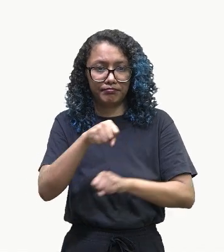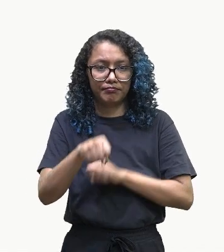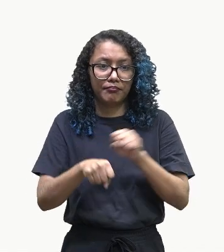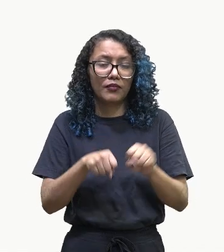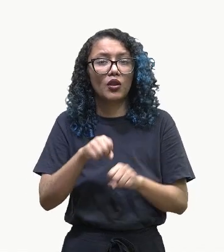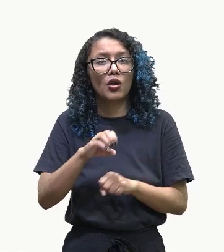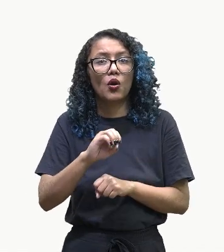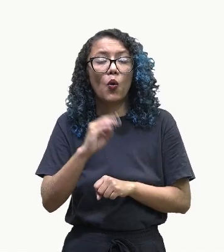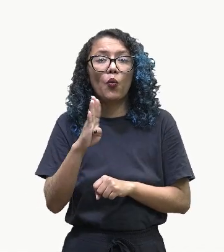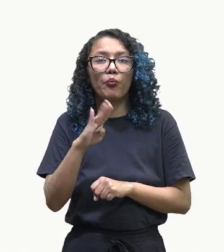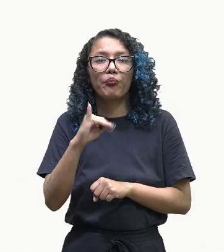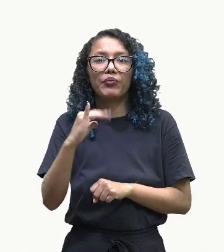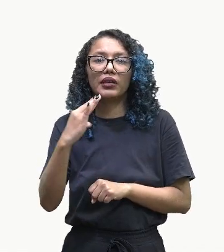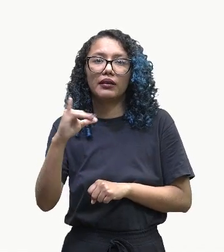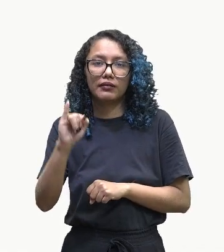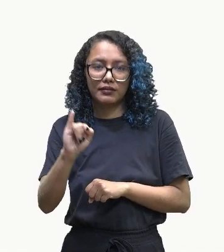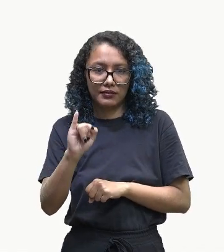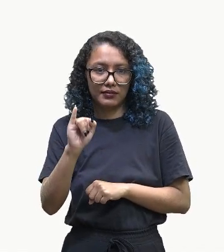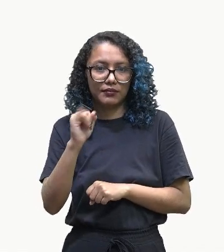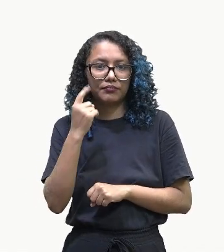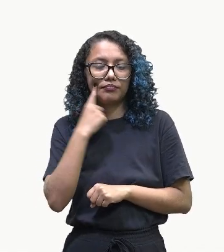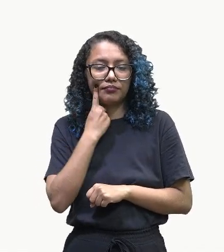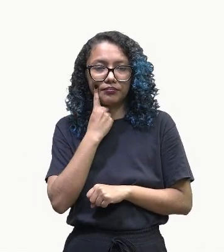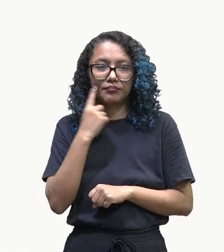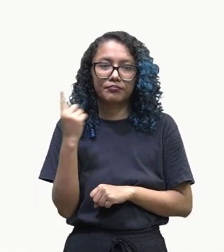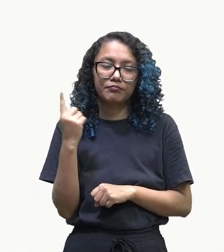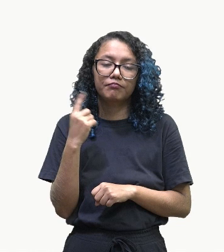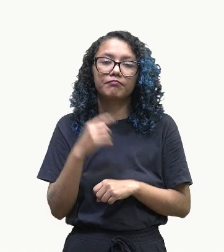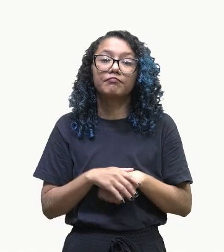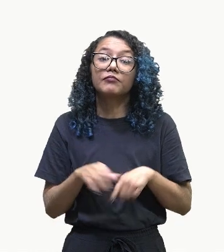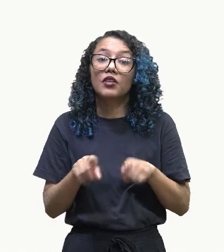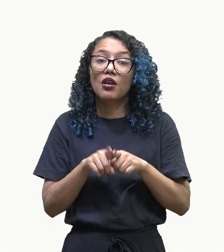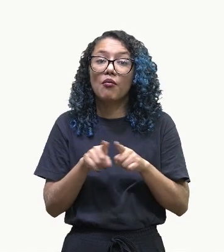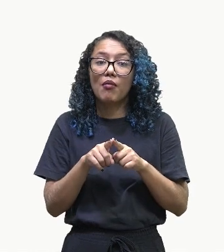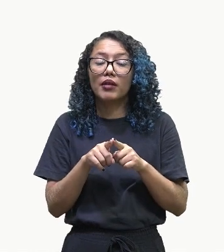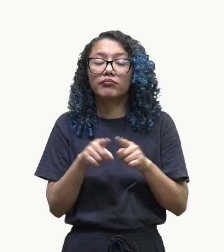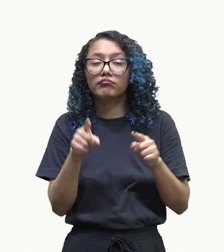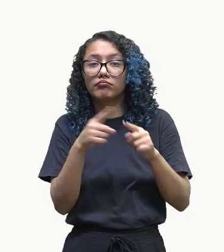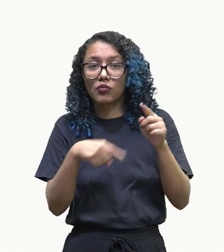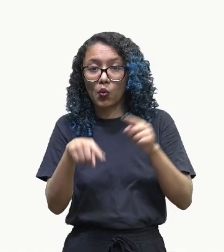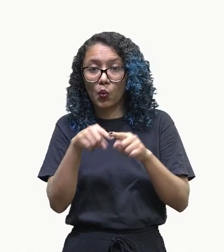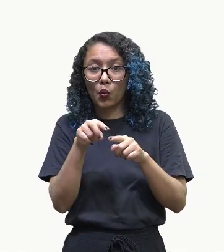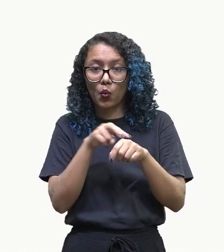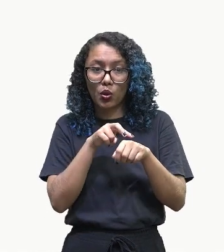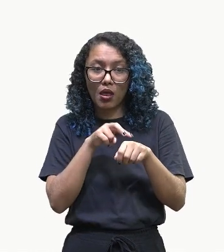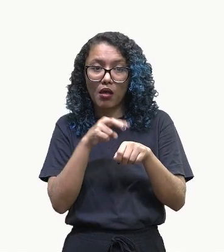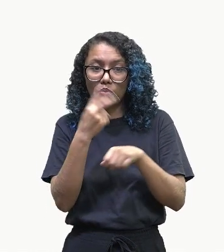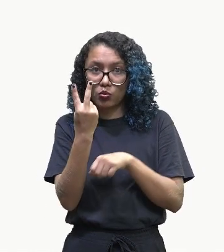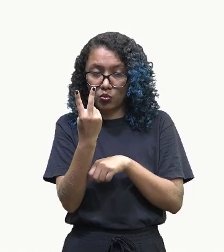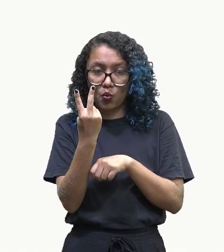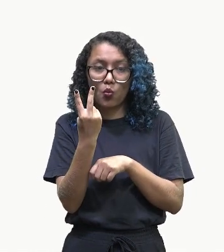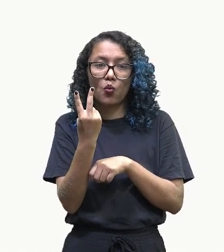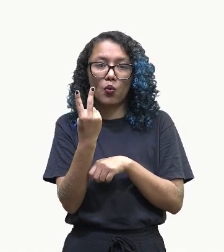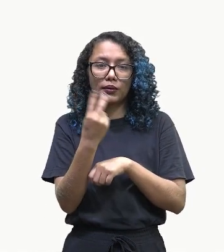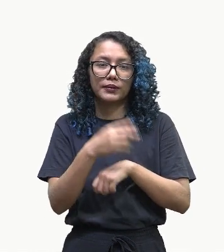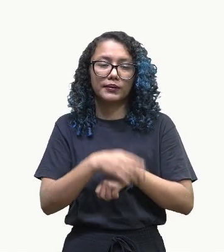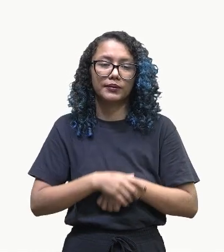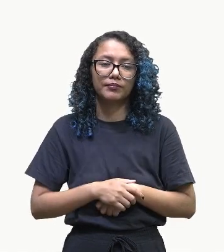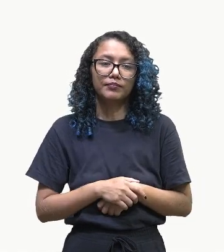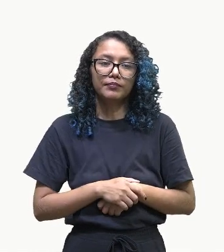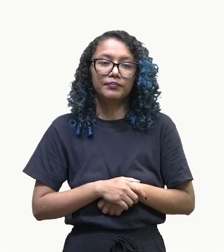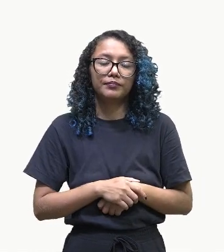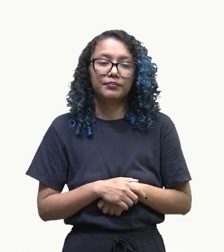é o veículo de 2 ruedas que funciona al exercer pressão sobre os